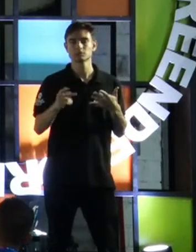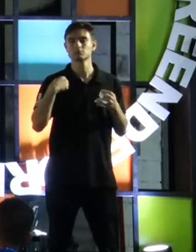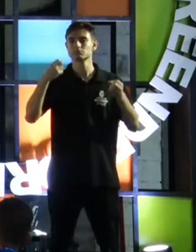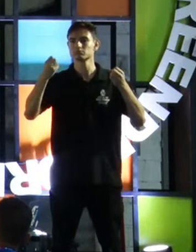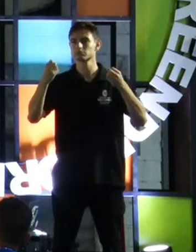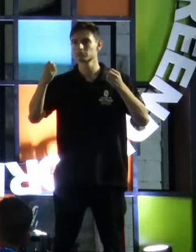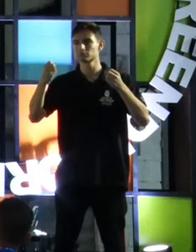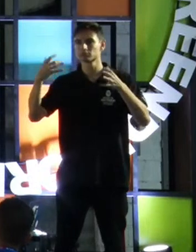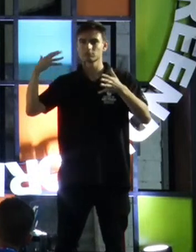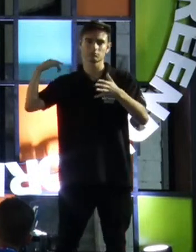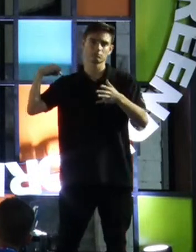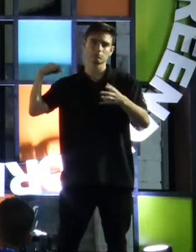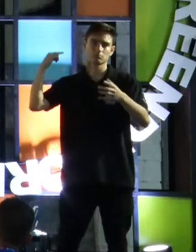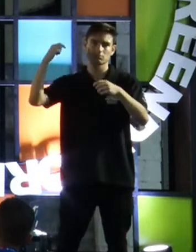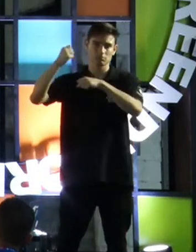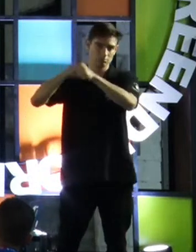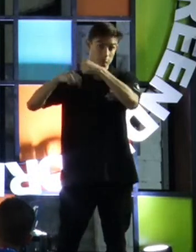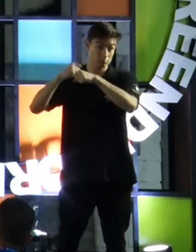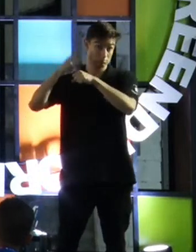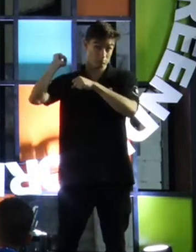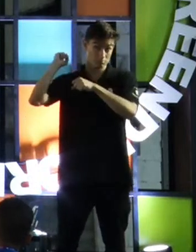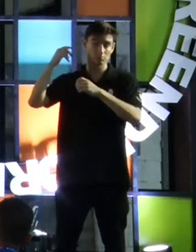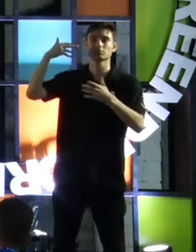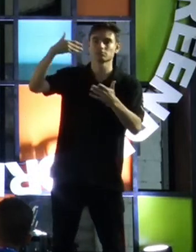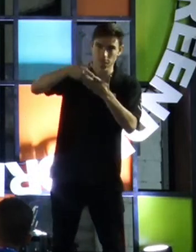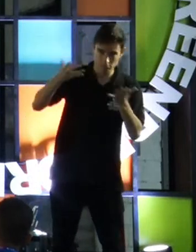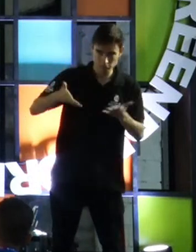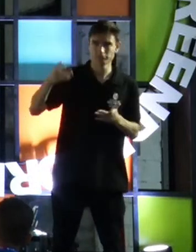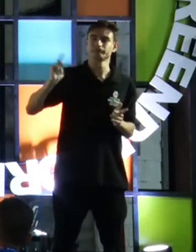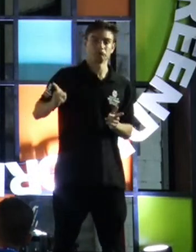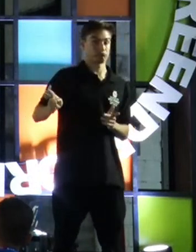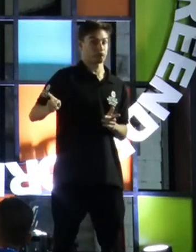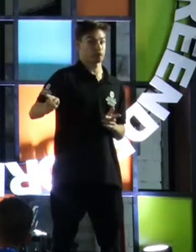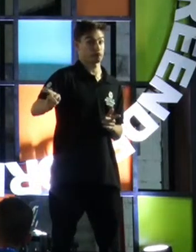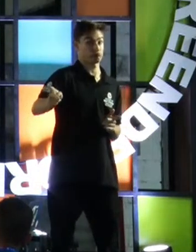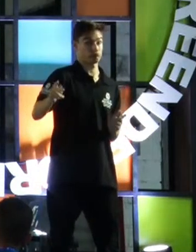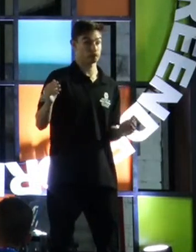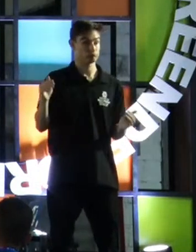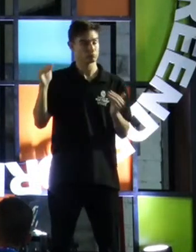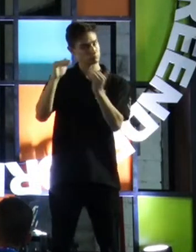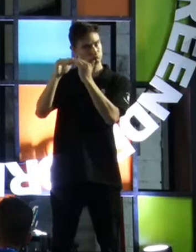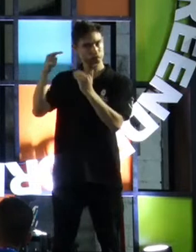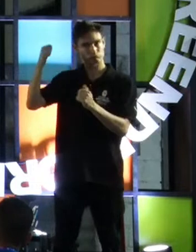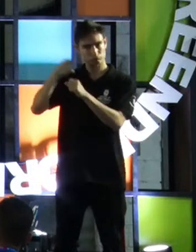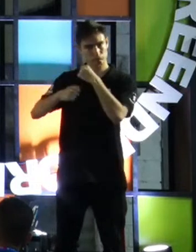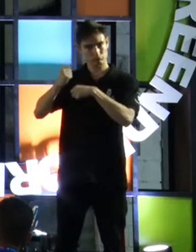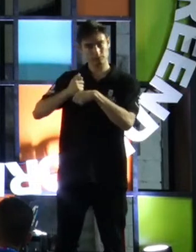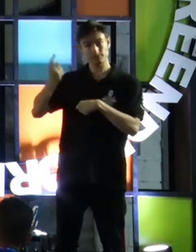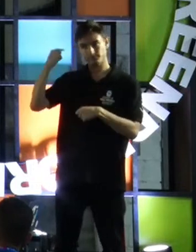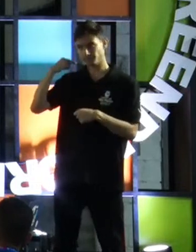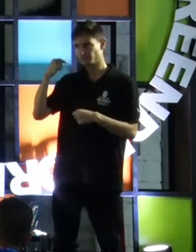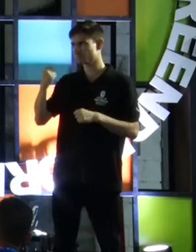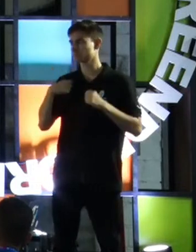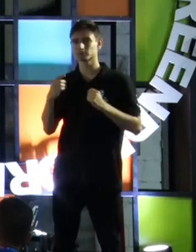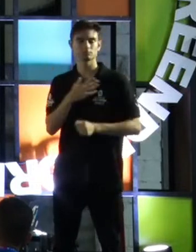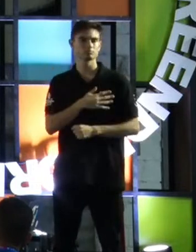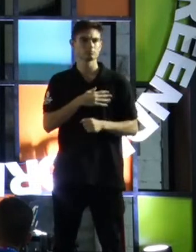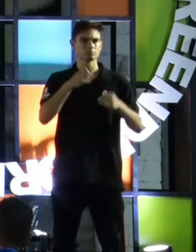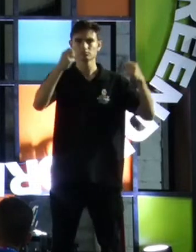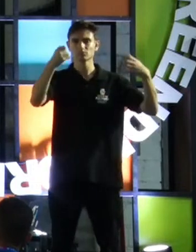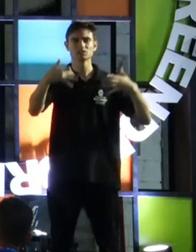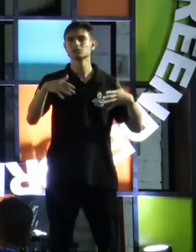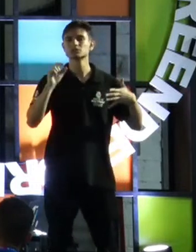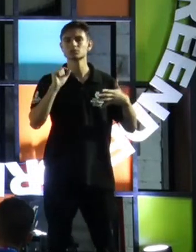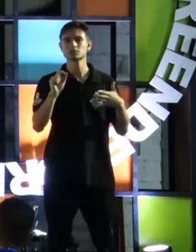fiz. Eu criei esse conteúdo de hoje para ser uma continuidade do material do ano passado. E eu sempre gosto de começar minhas